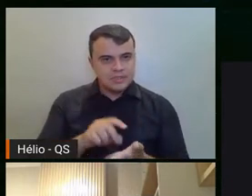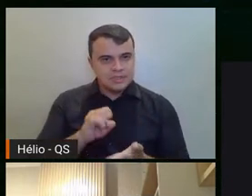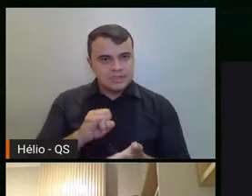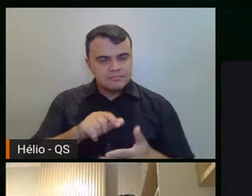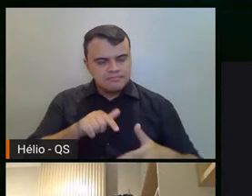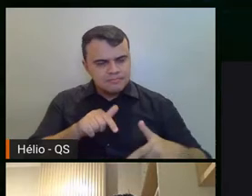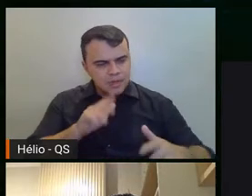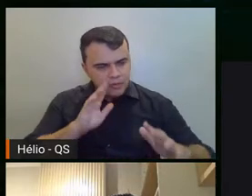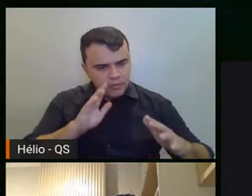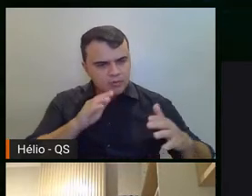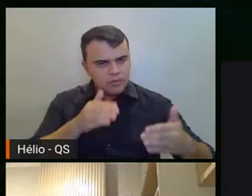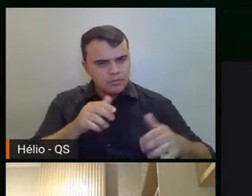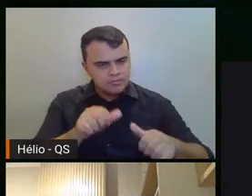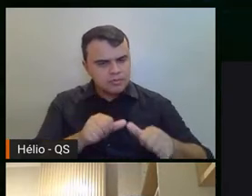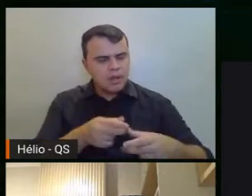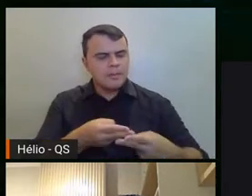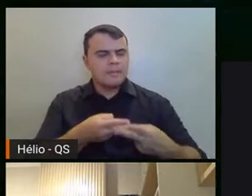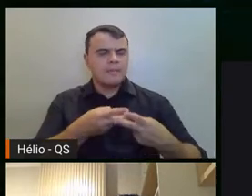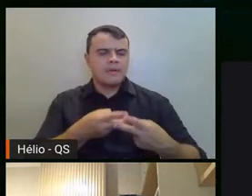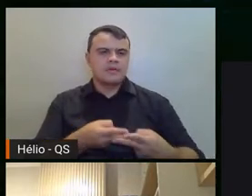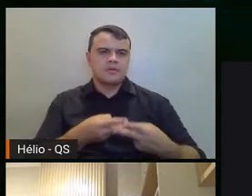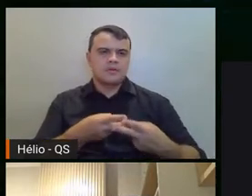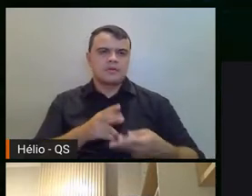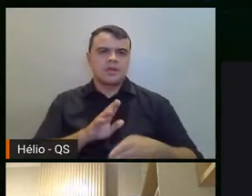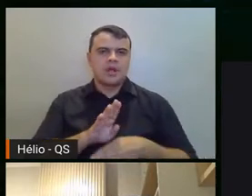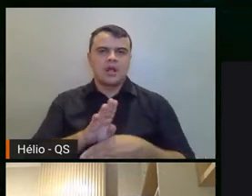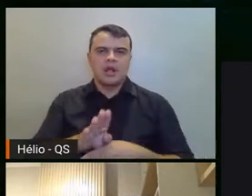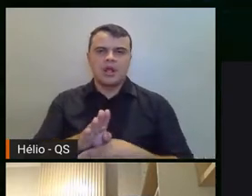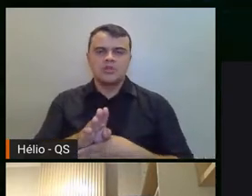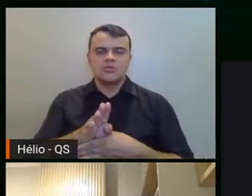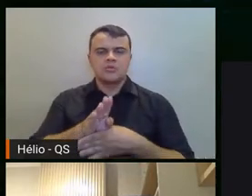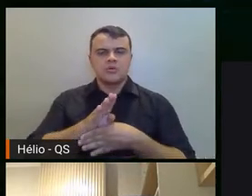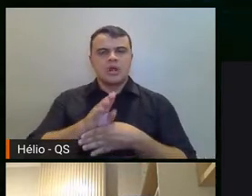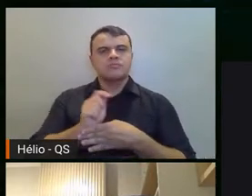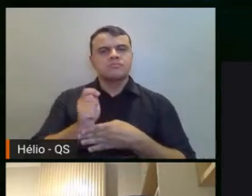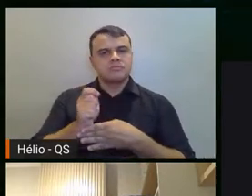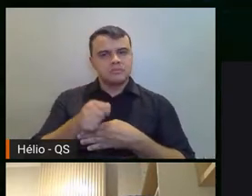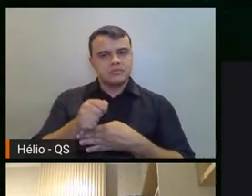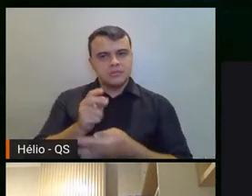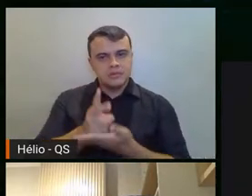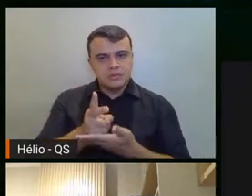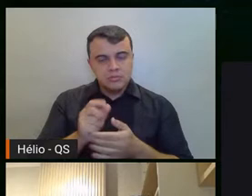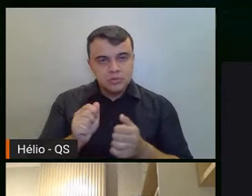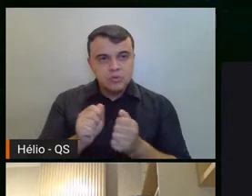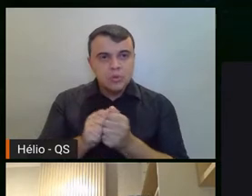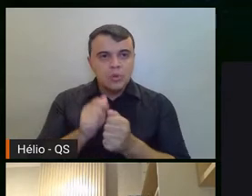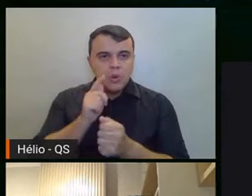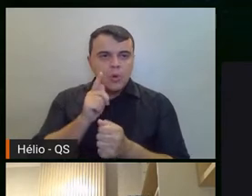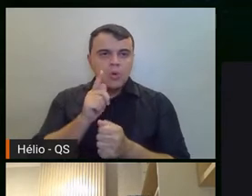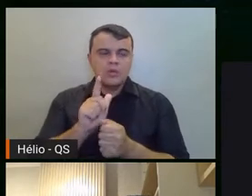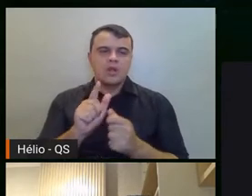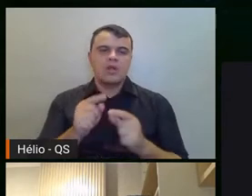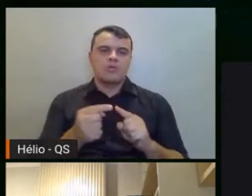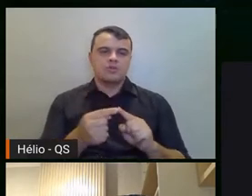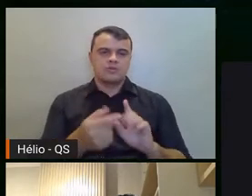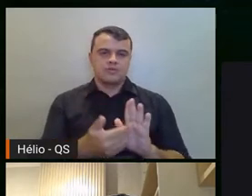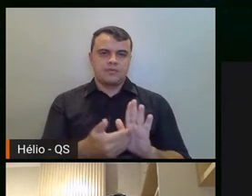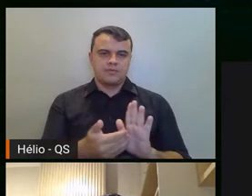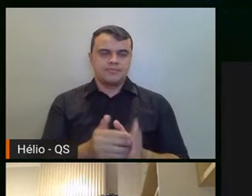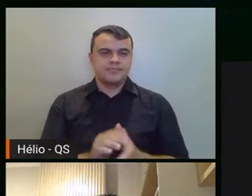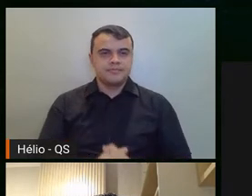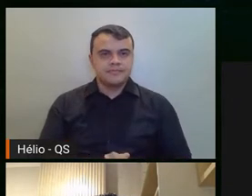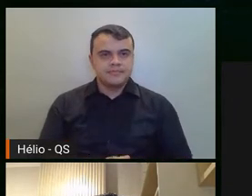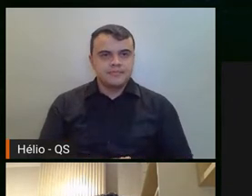dediquem ali tem uma resiliência necessária peçam ajuda ajudem as outras pessoas para todo mundo conseguir chegar no objetivo final então